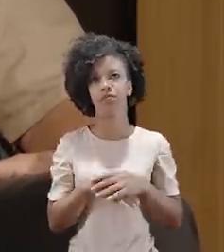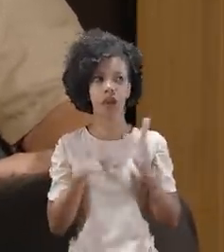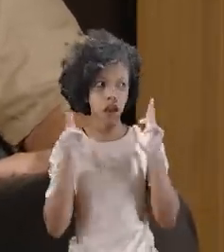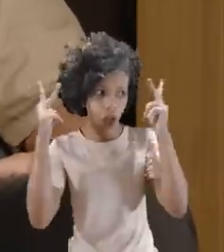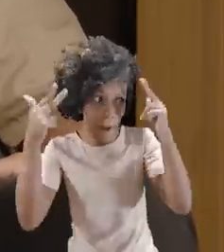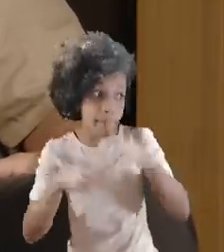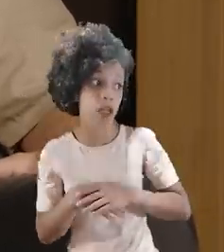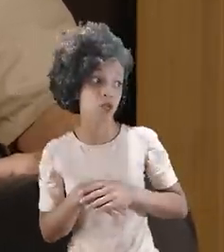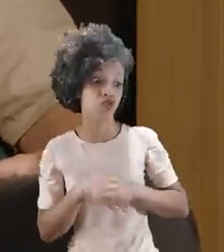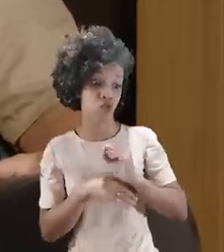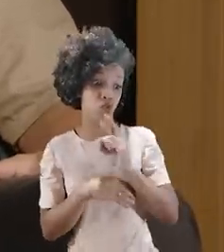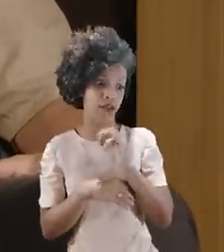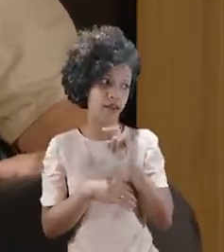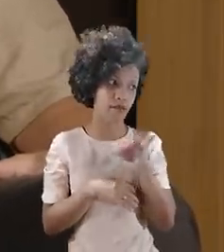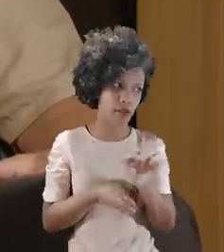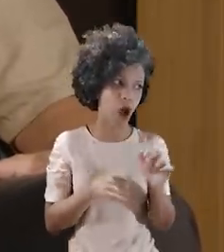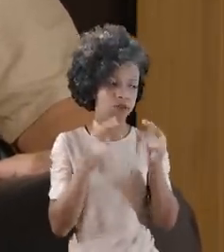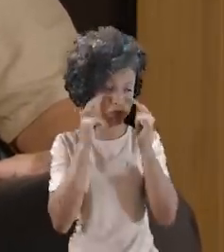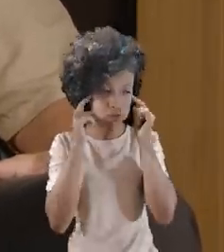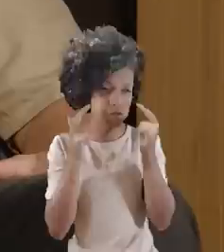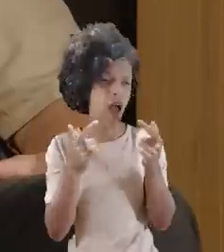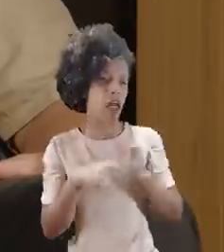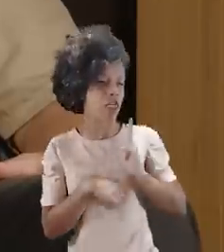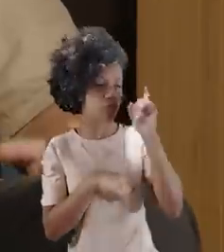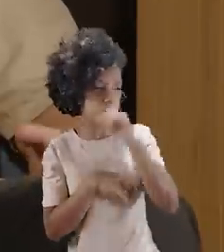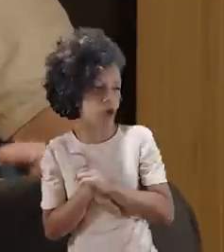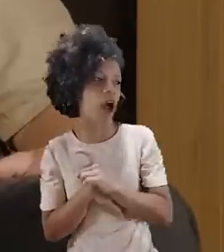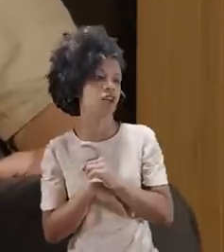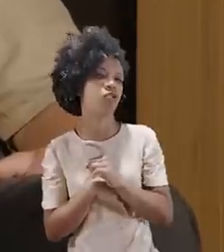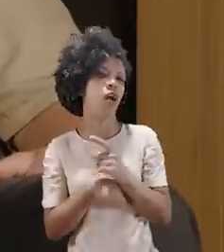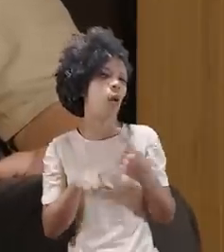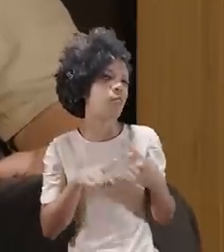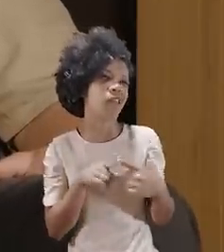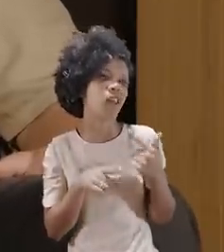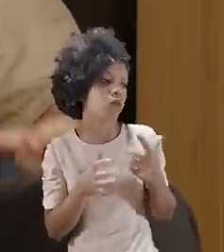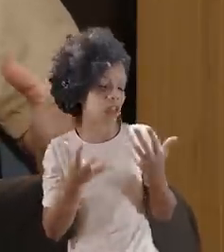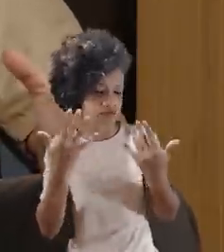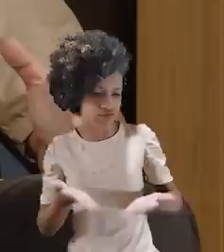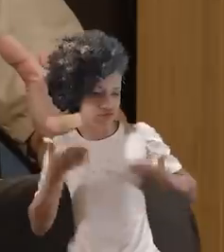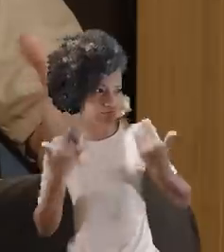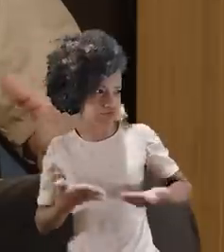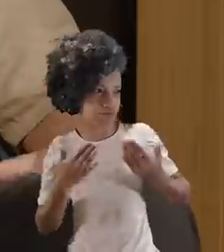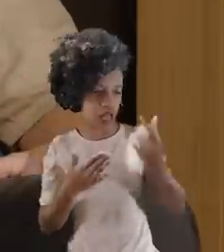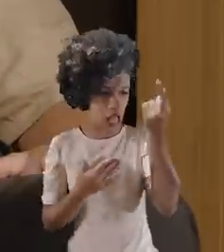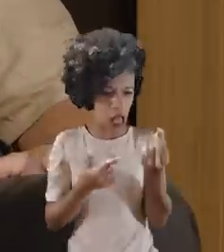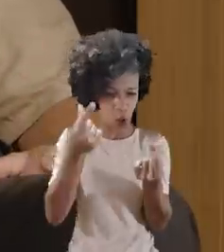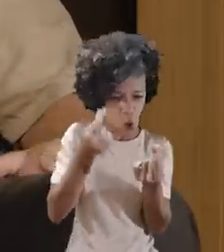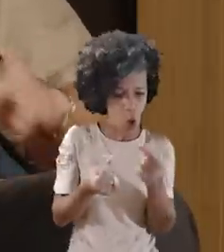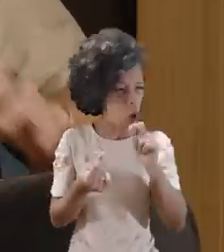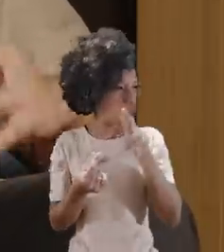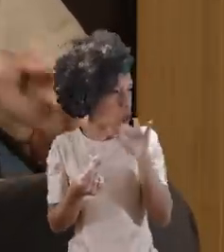cabelo de oriental Eu tenho um pouquinho mais dificuldade de cortar porque não tem muito caimento é um fio mais